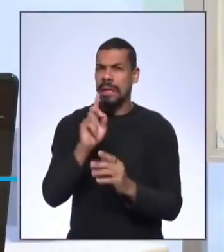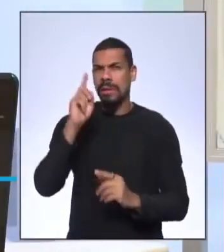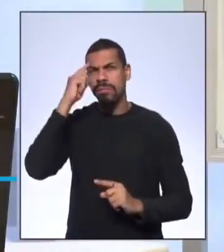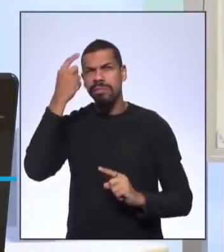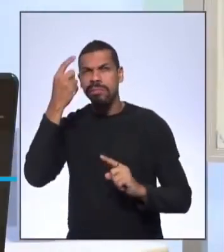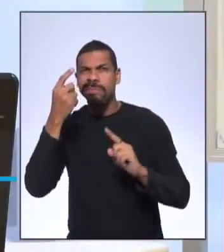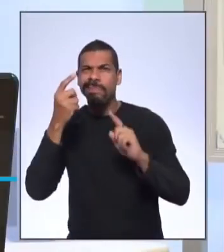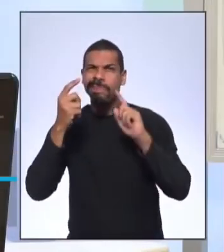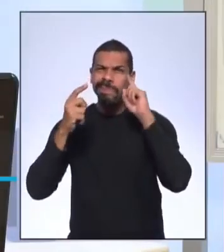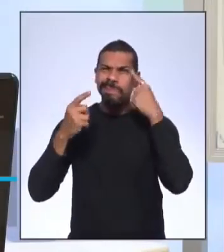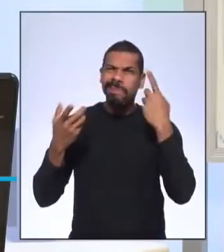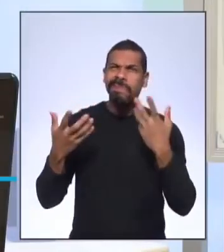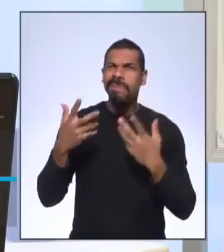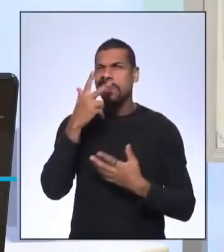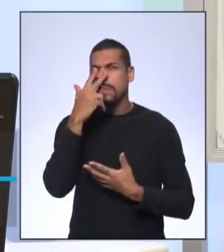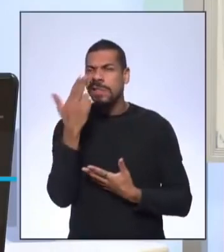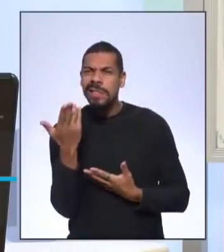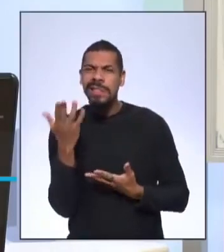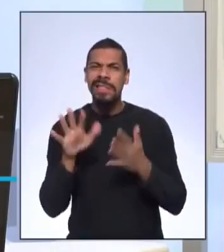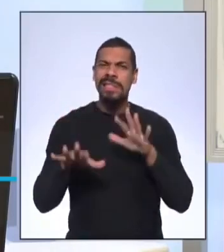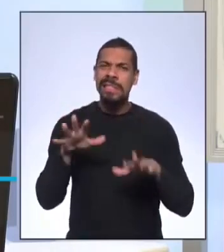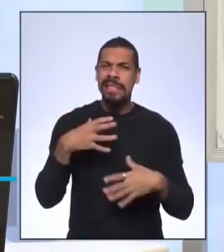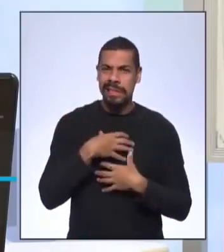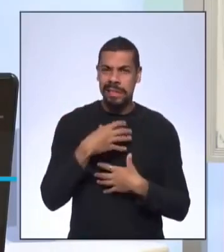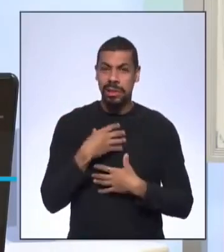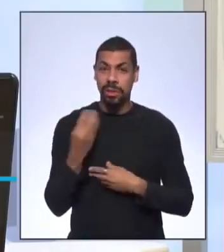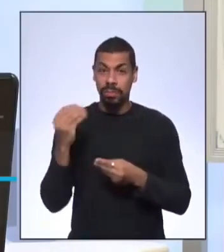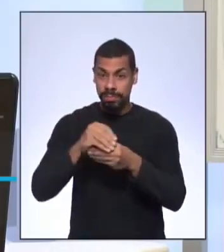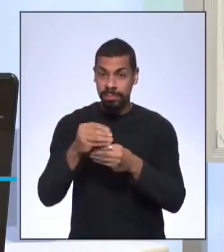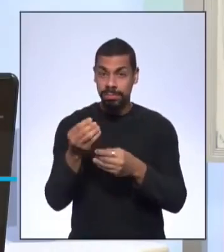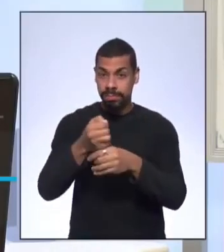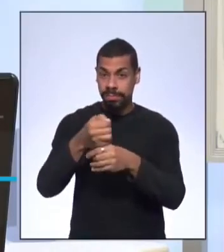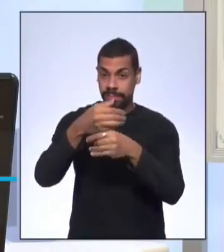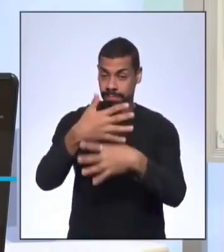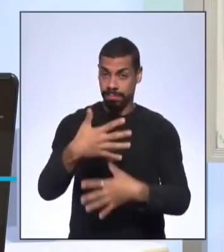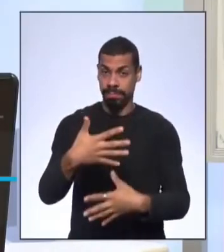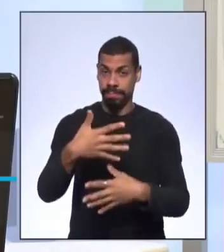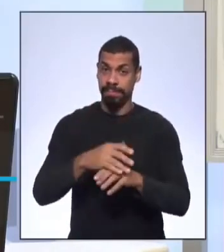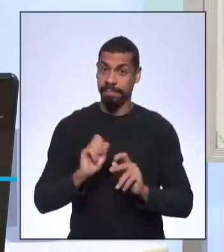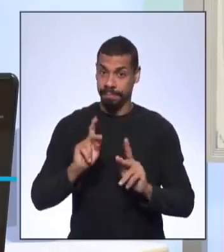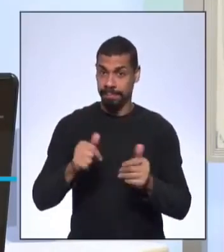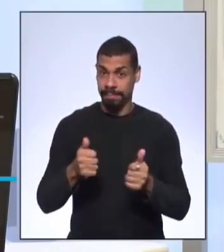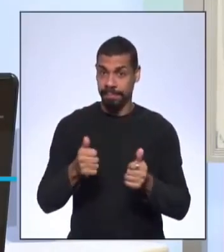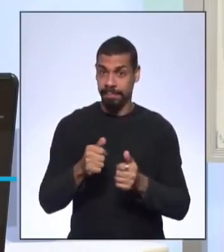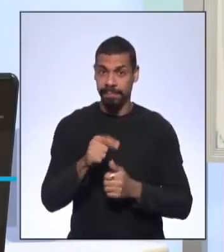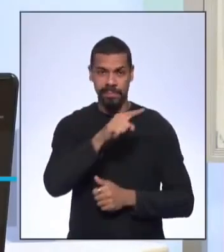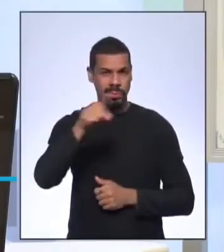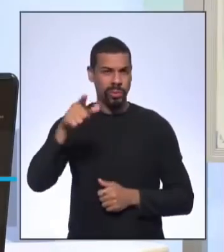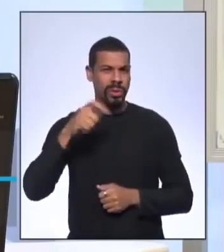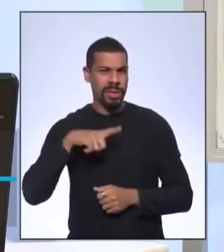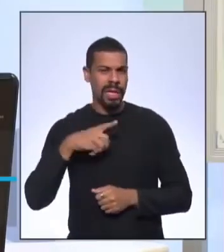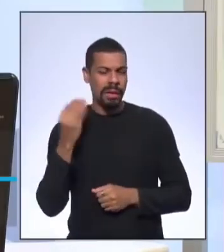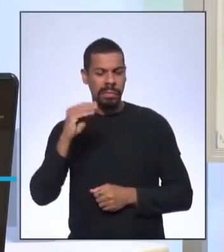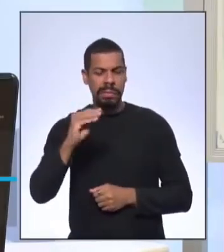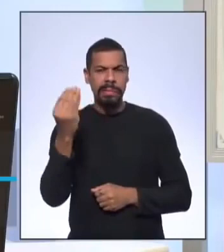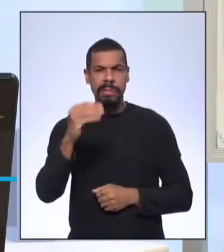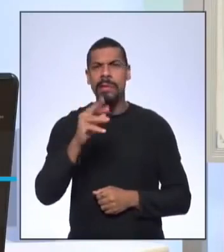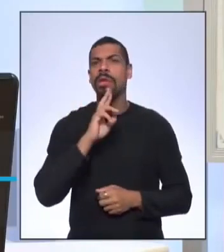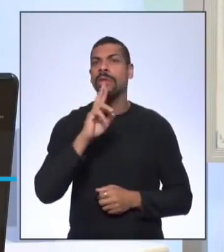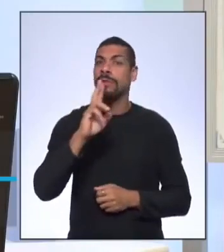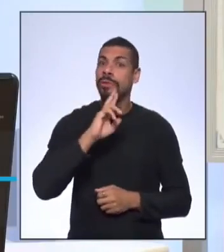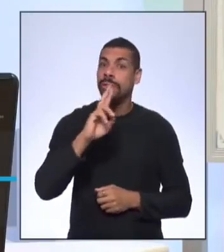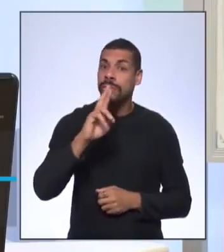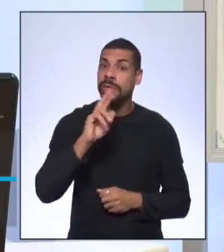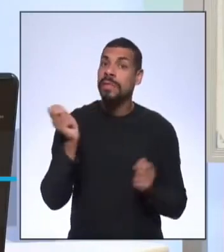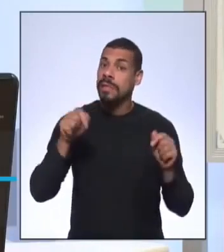dúvida, o que vocês acham? Vamos tentar utilizar esse chat de uma forma produtiva da aula, para que vocês coloquem as respostas e que a